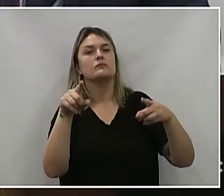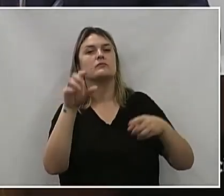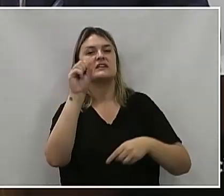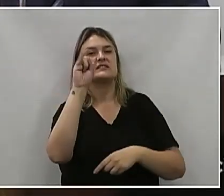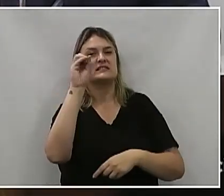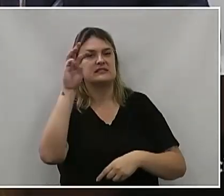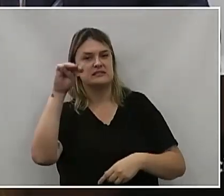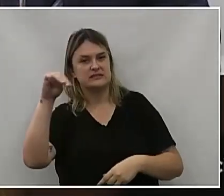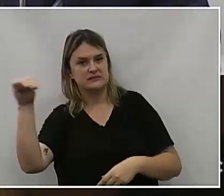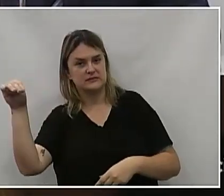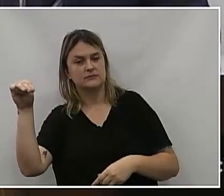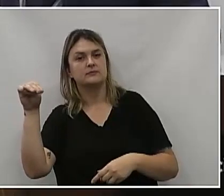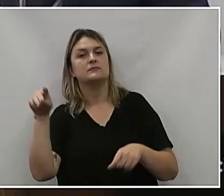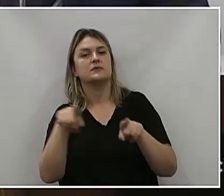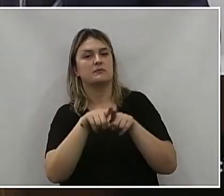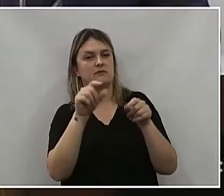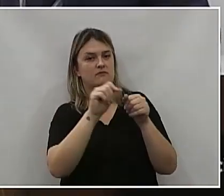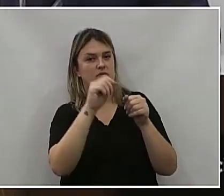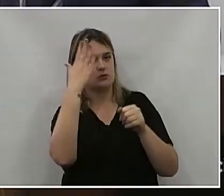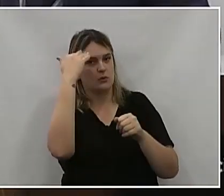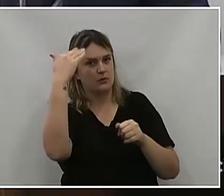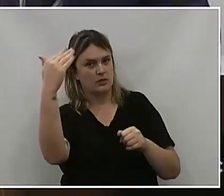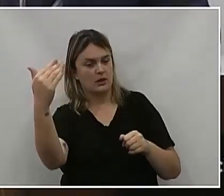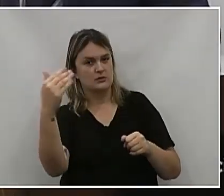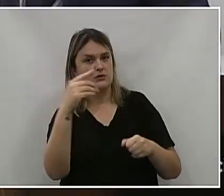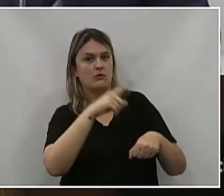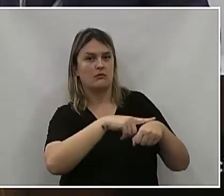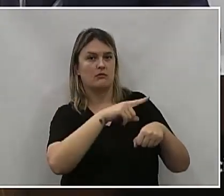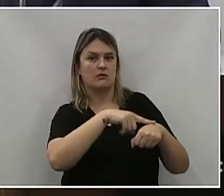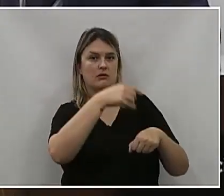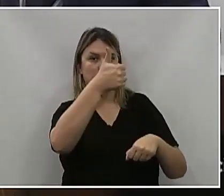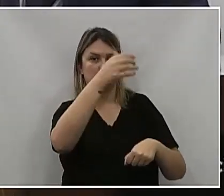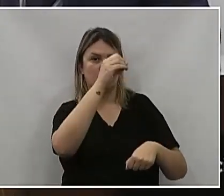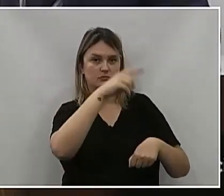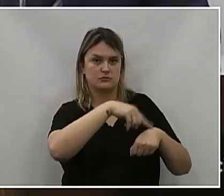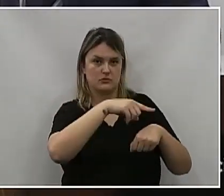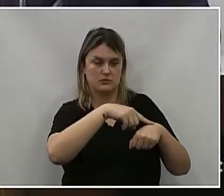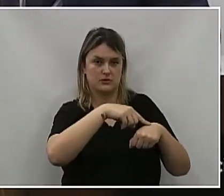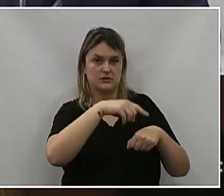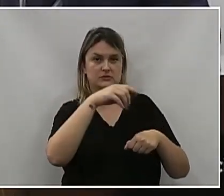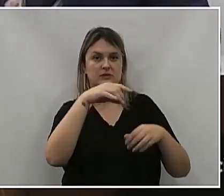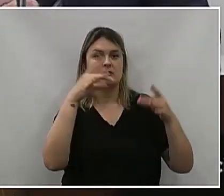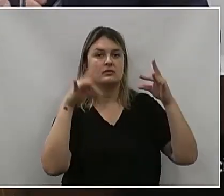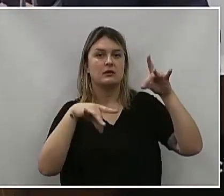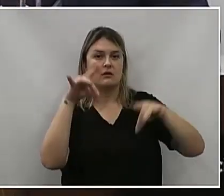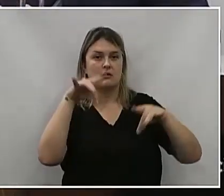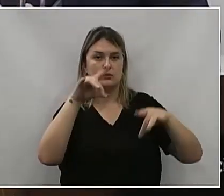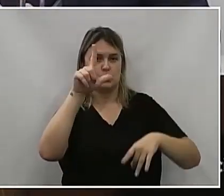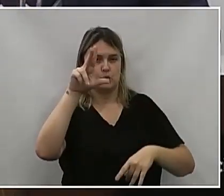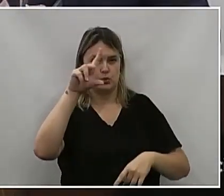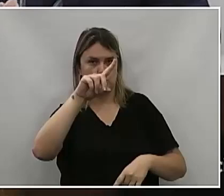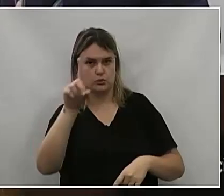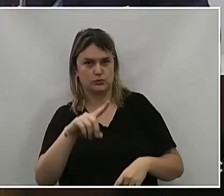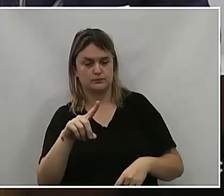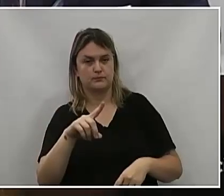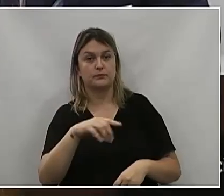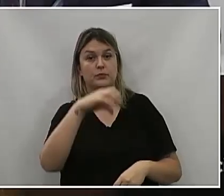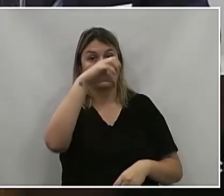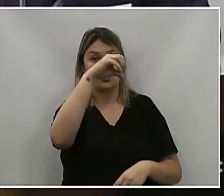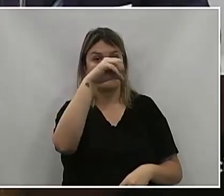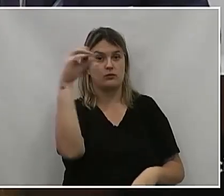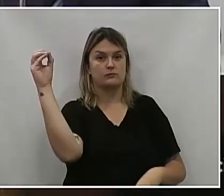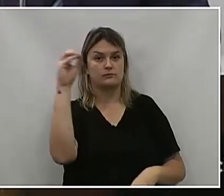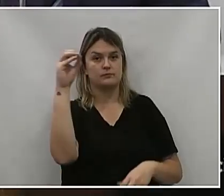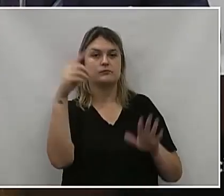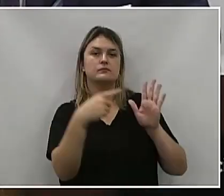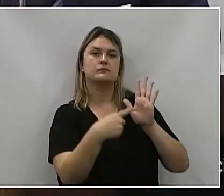Sim, em homenagem à Rede Feminina de Combate ao Câncer, às 10 horas, no Cine Teatro Luz. Dia 9/10, apresentação